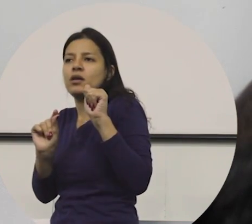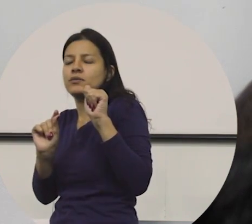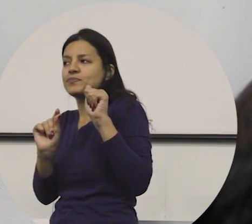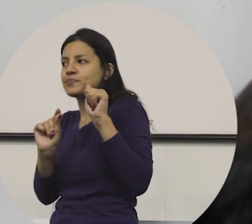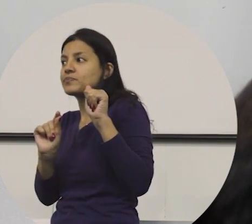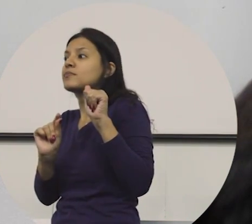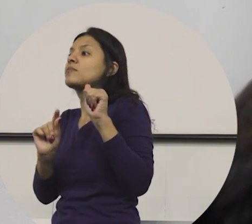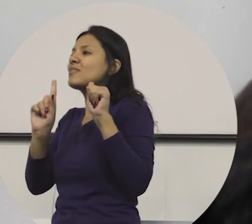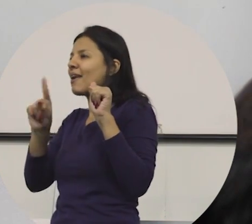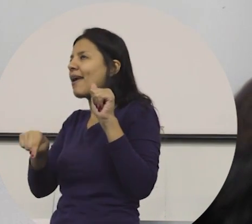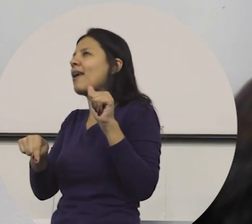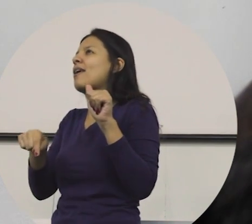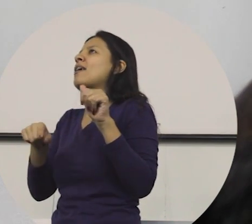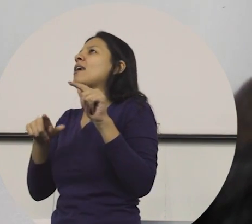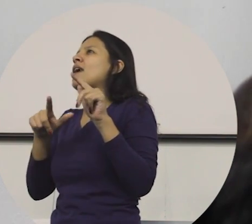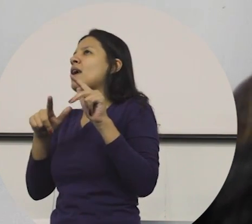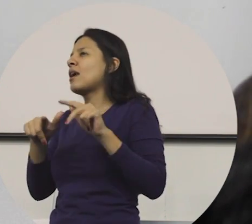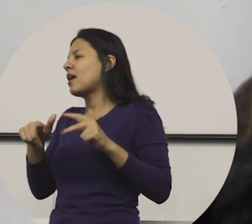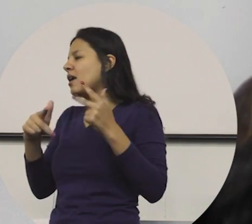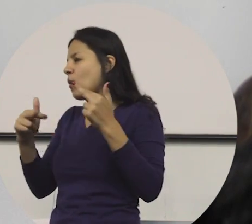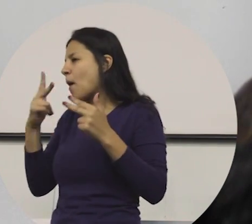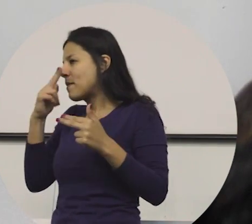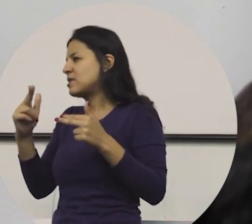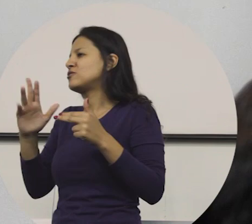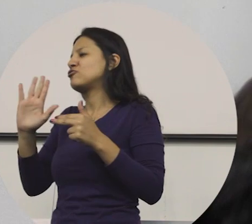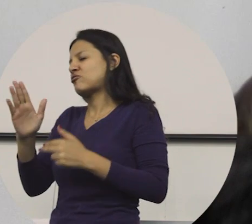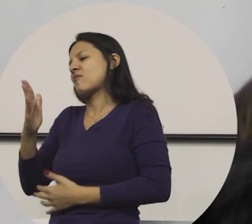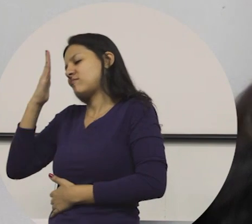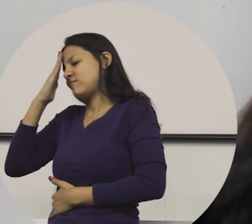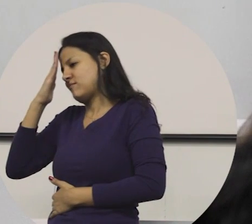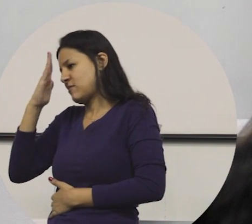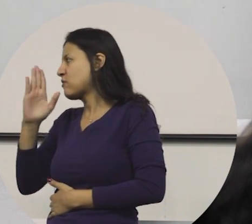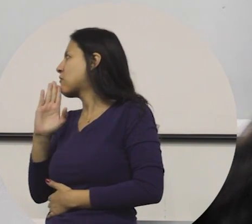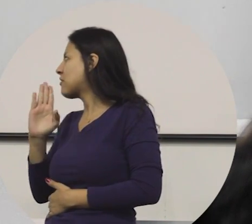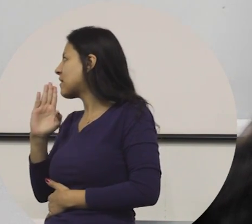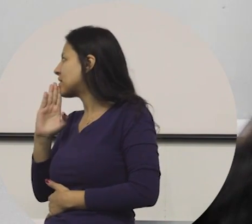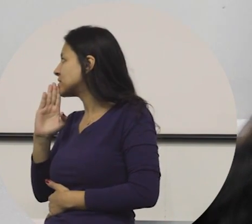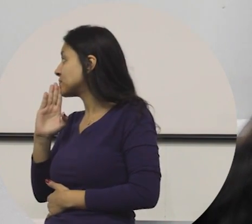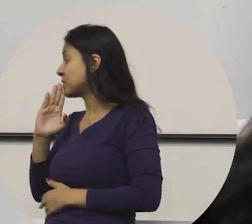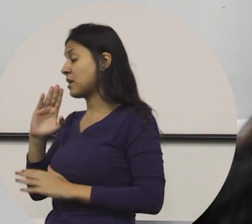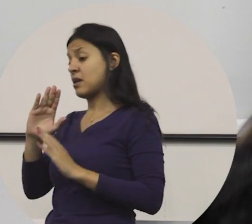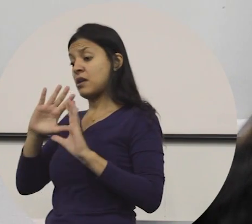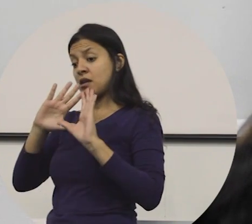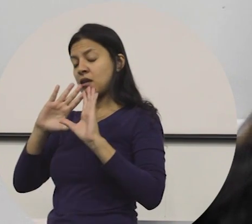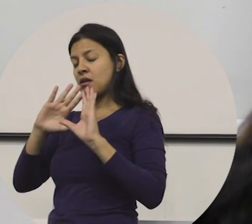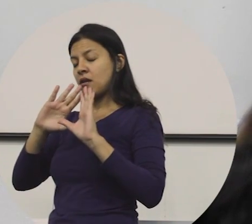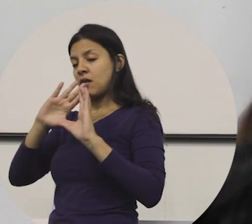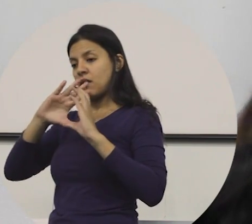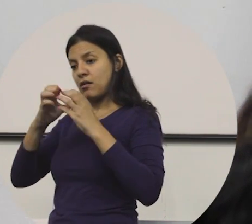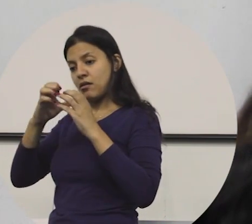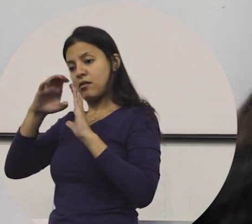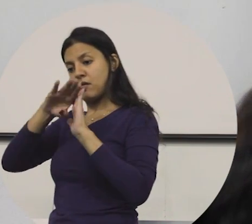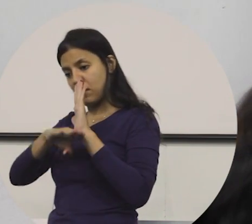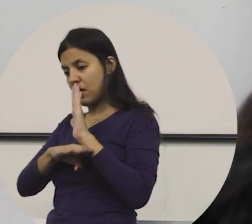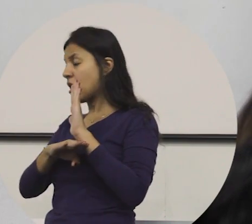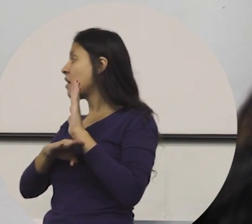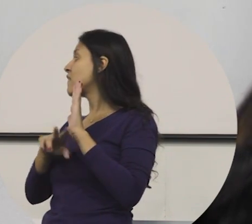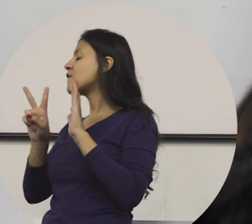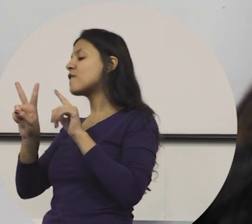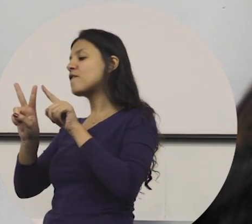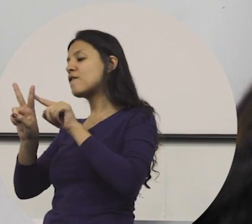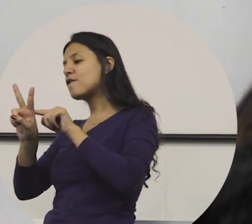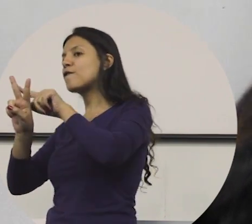aquele pacote, aquela receita que tem aqui, e que me permite